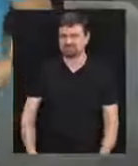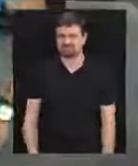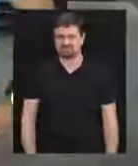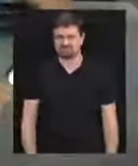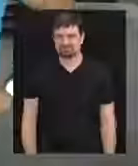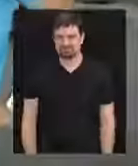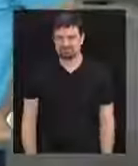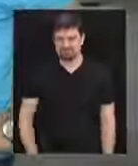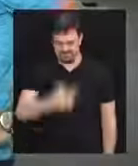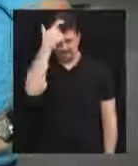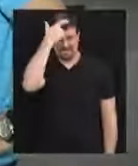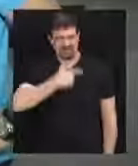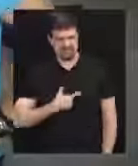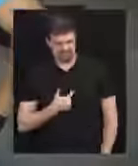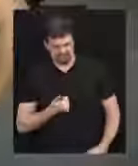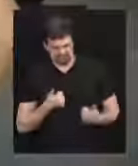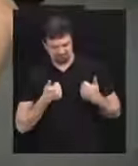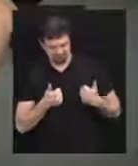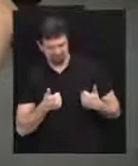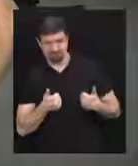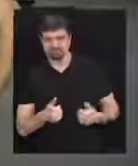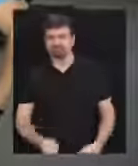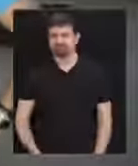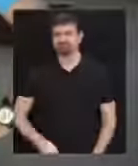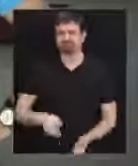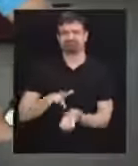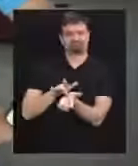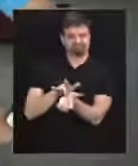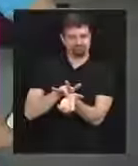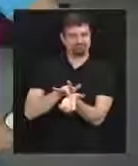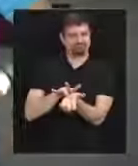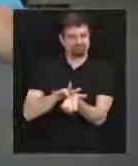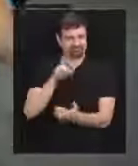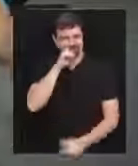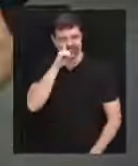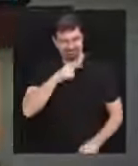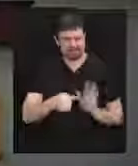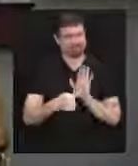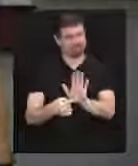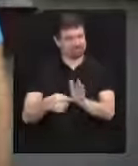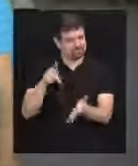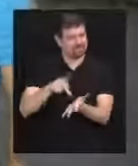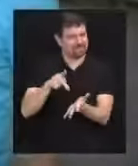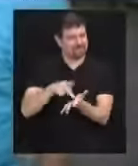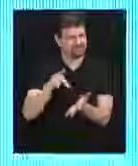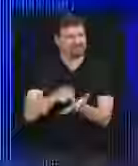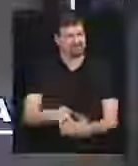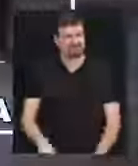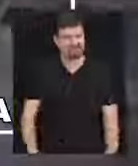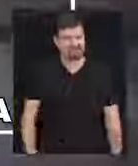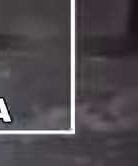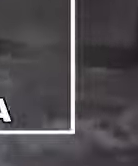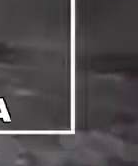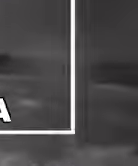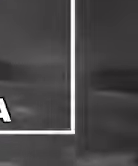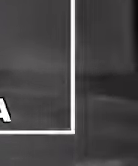Você viu como eu mando bem pra caramba, pô? Só que não, né? Não é? E a gente vai saber por quê. Roda aí, editor.